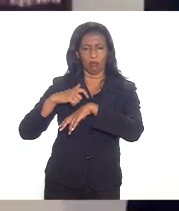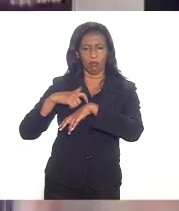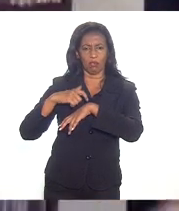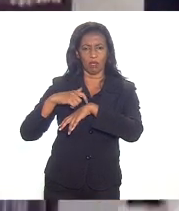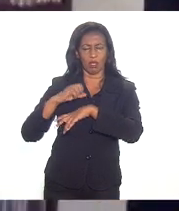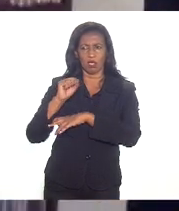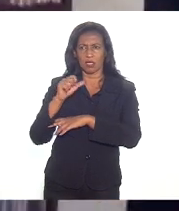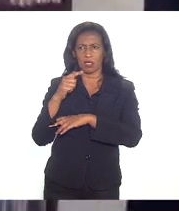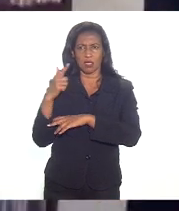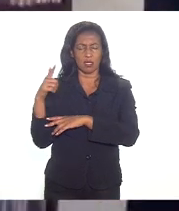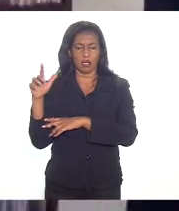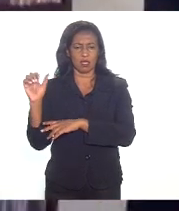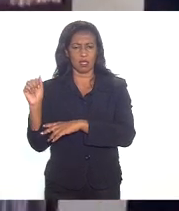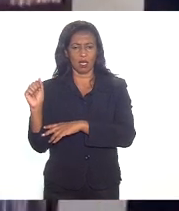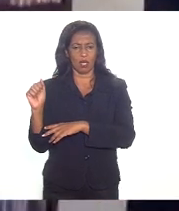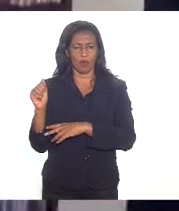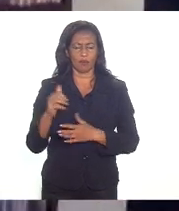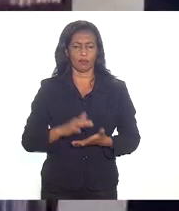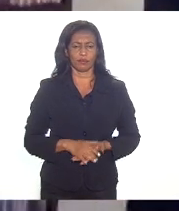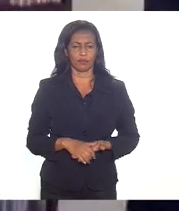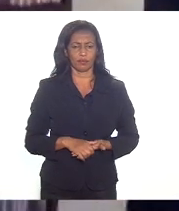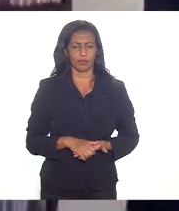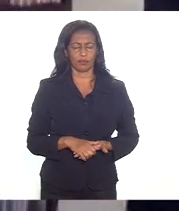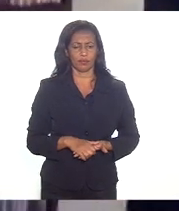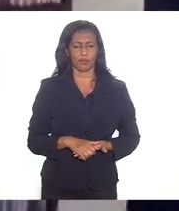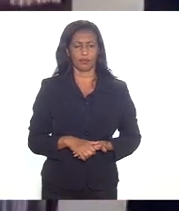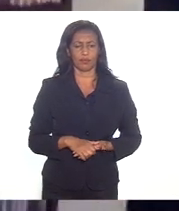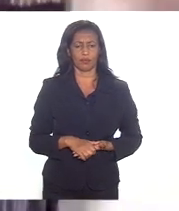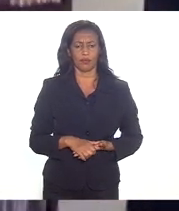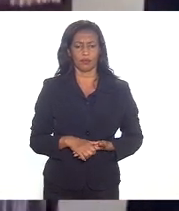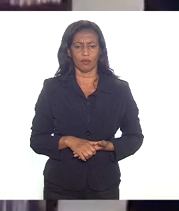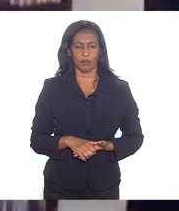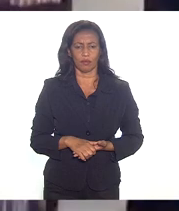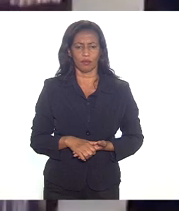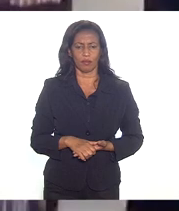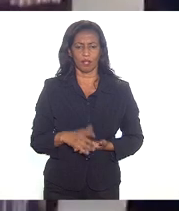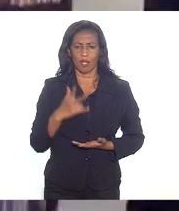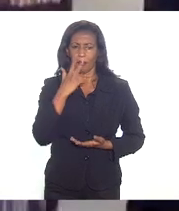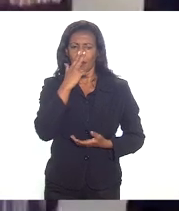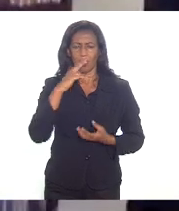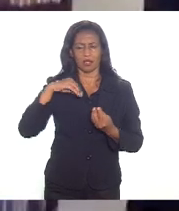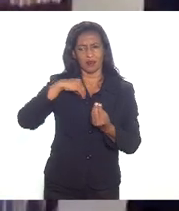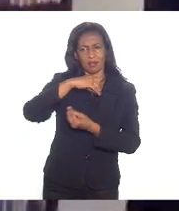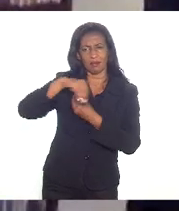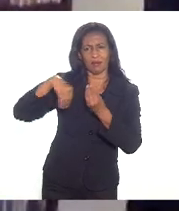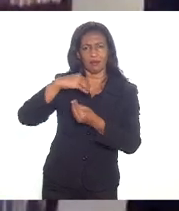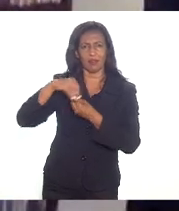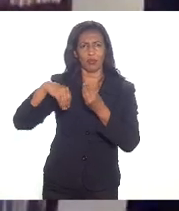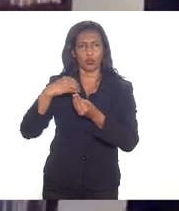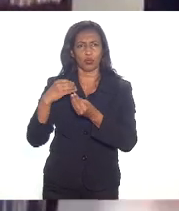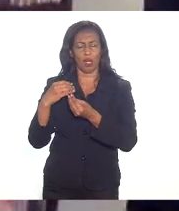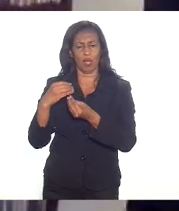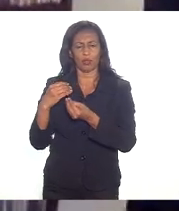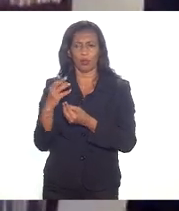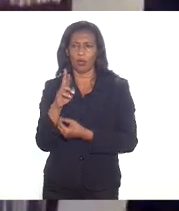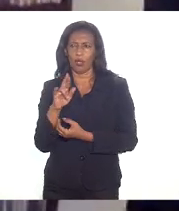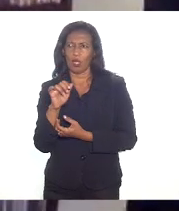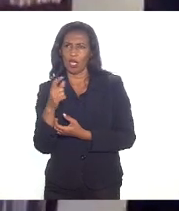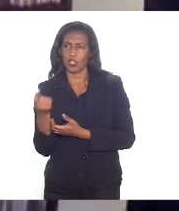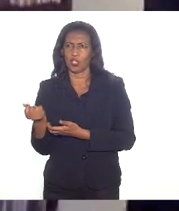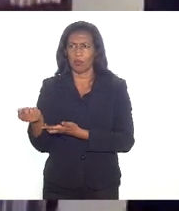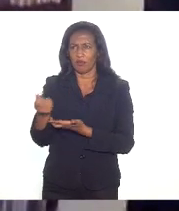Sucessão aí já. Então, isso daí está misturado com adesão de regime de recuperação fiscal